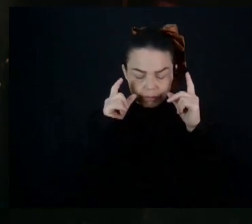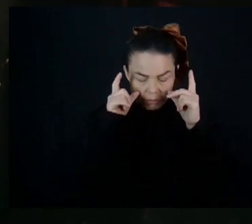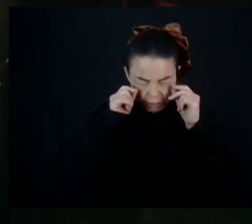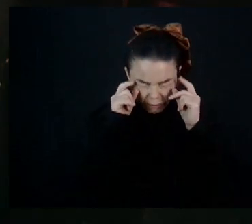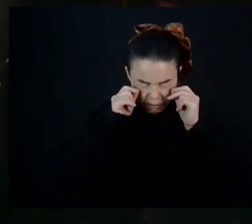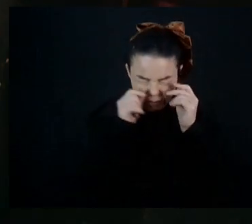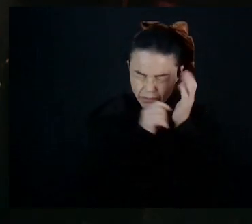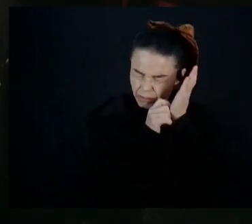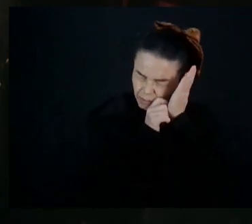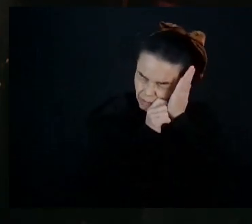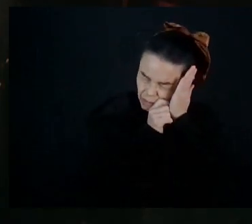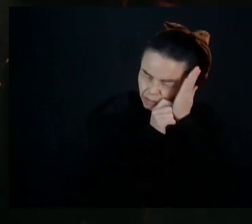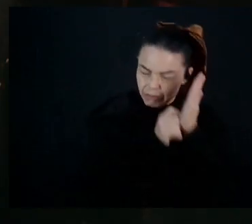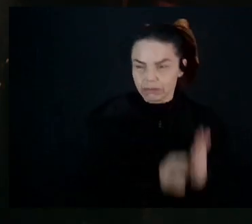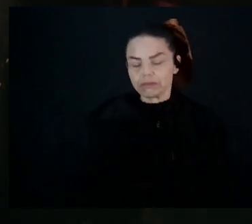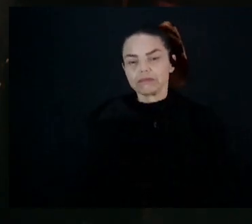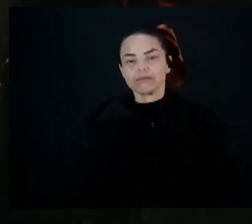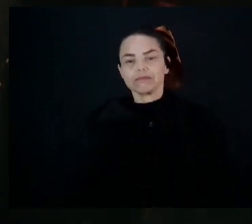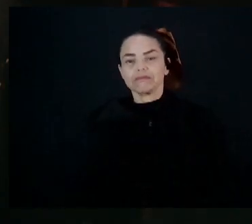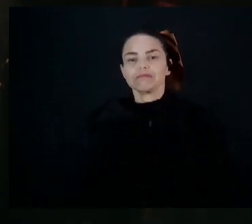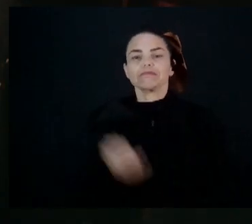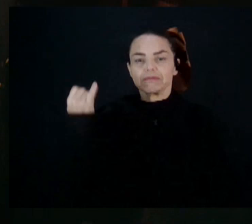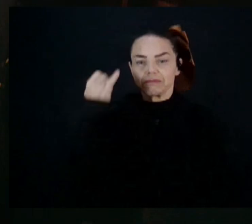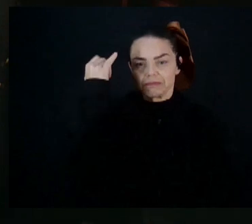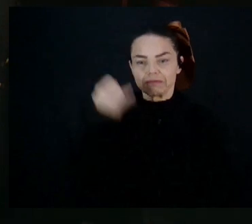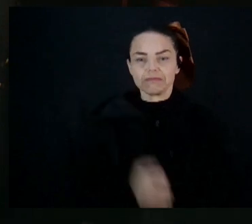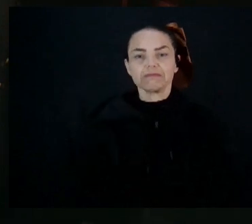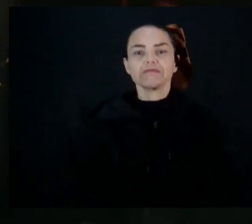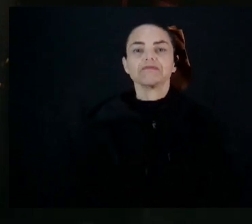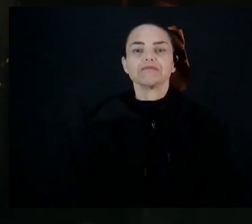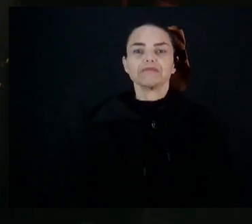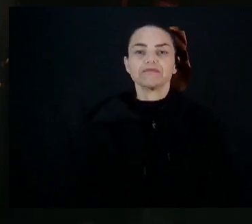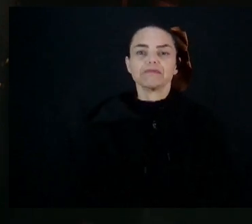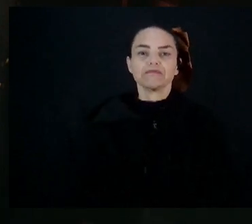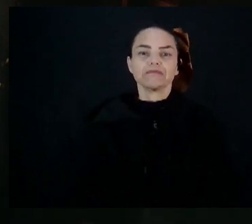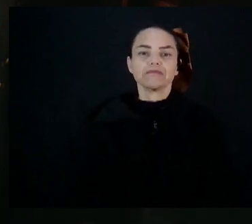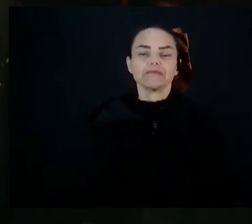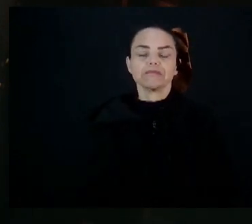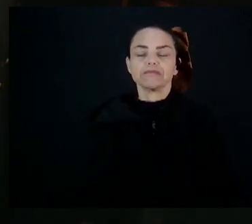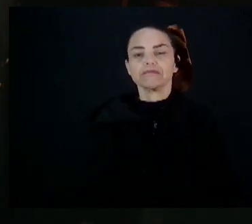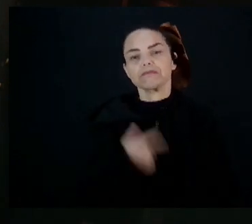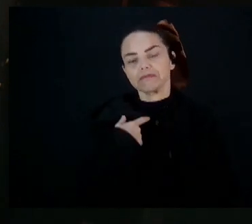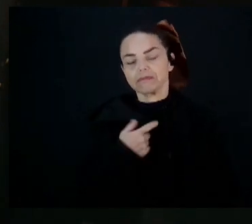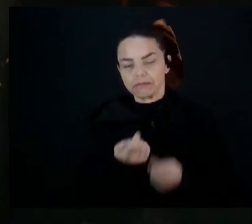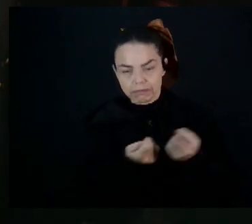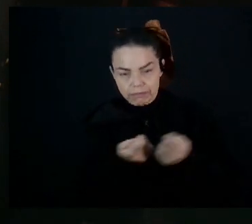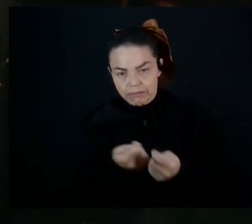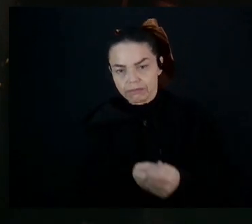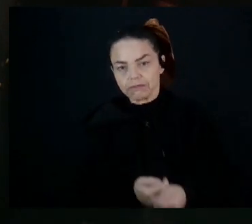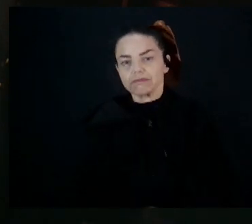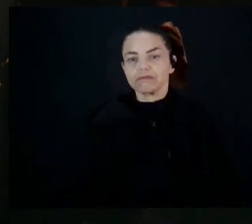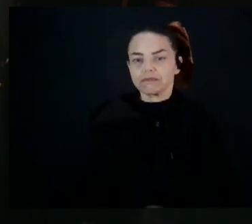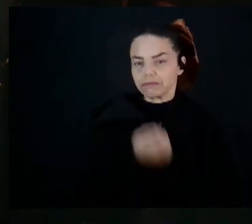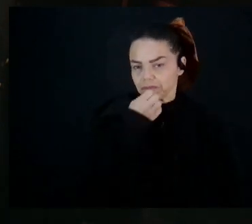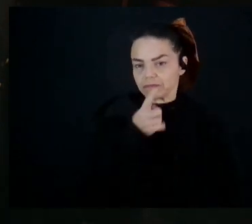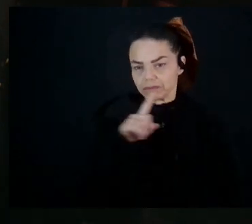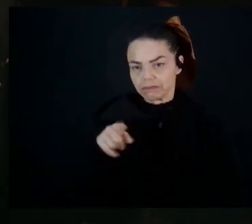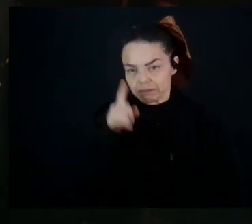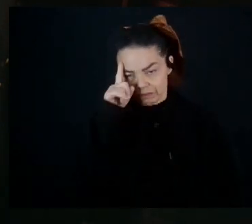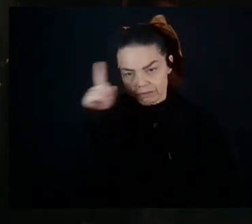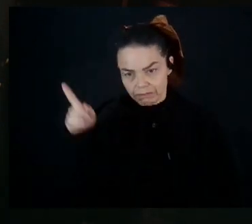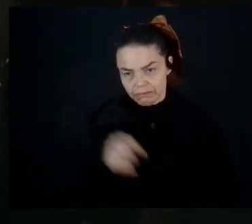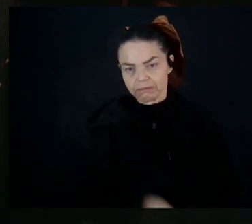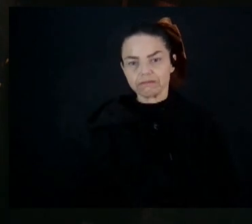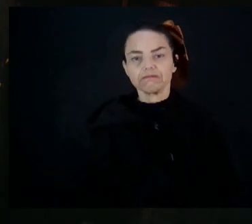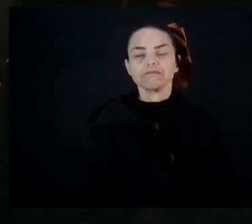sono muito preciso para que a gente possa nos regular e funcionar bem no outro dia, né? E